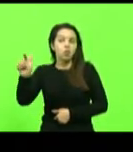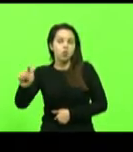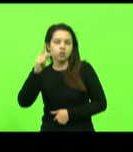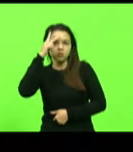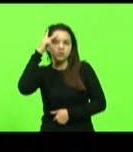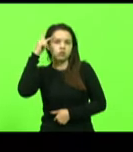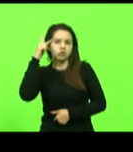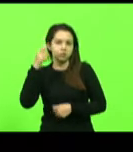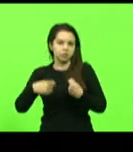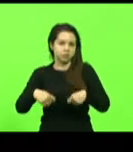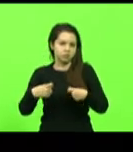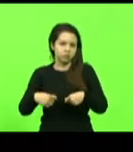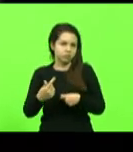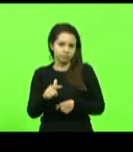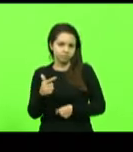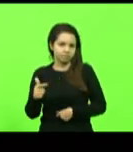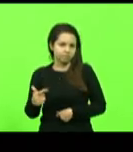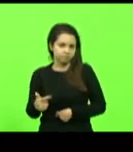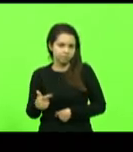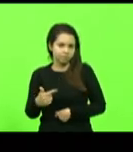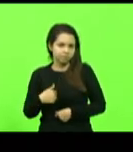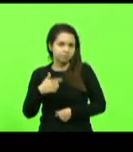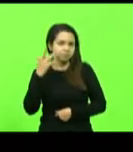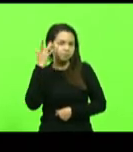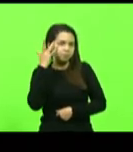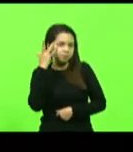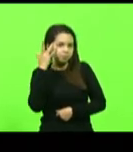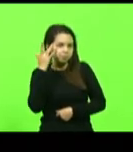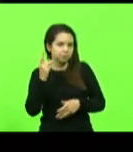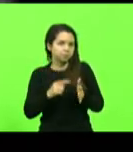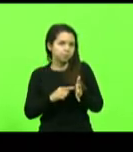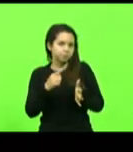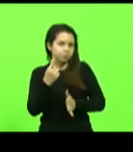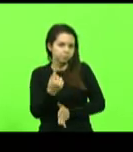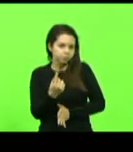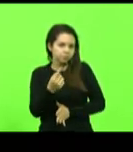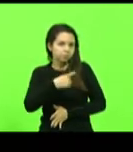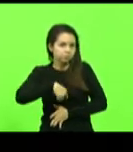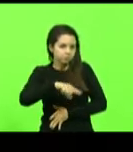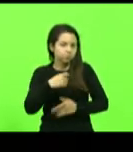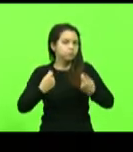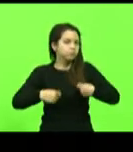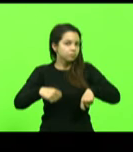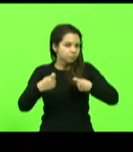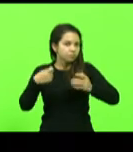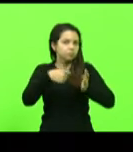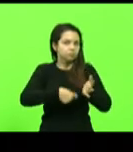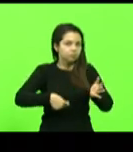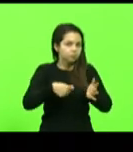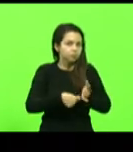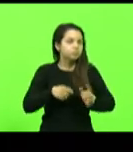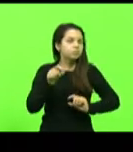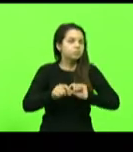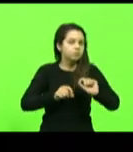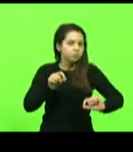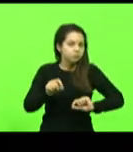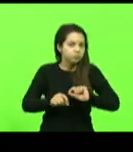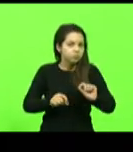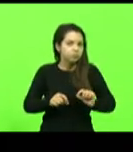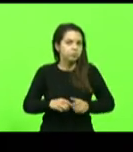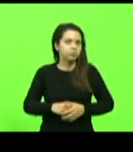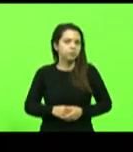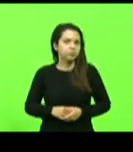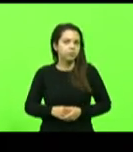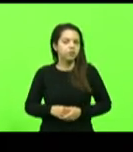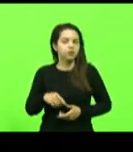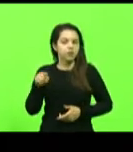precisa? Eu acho que a primeira coisa que nós temos que lutar é isso aí, fazer funcionar o sistema.